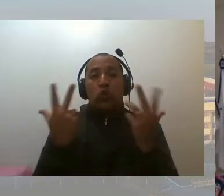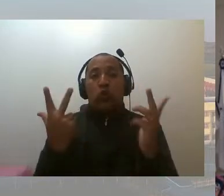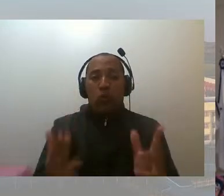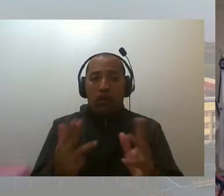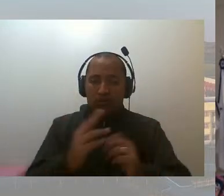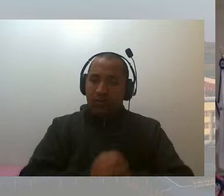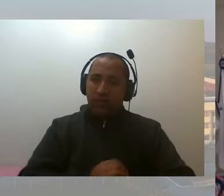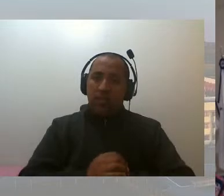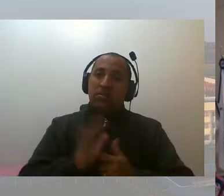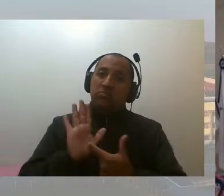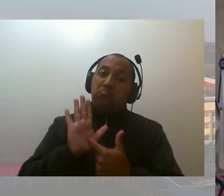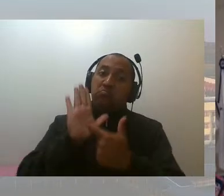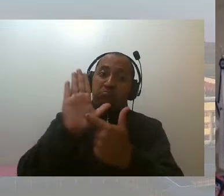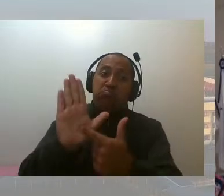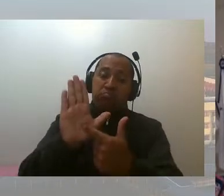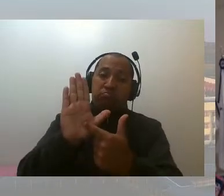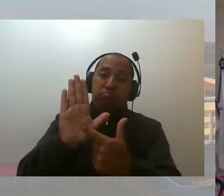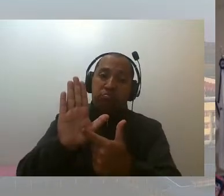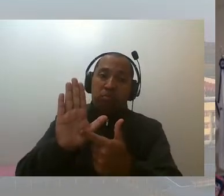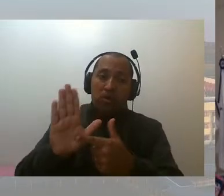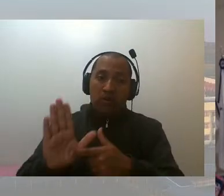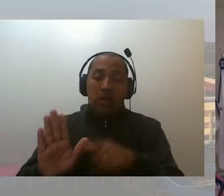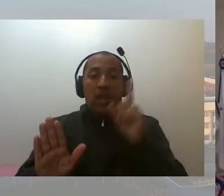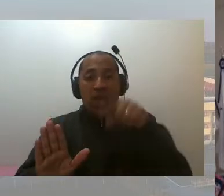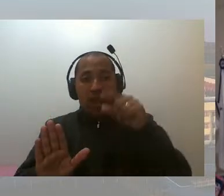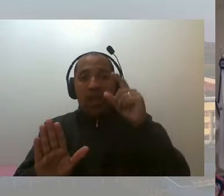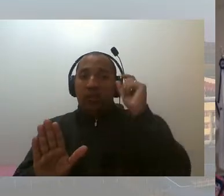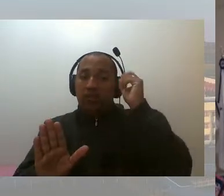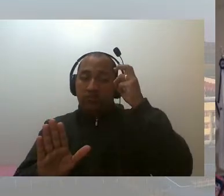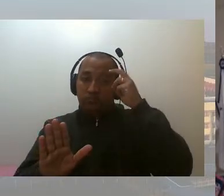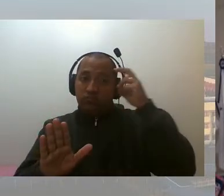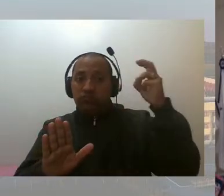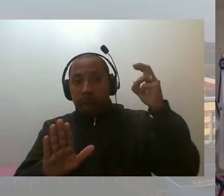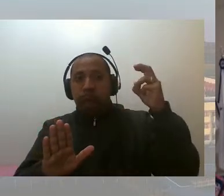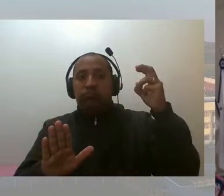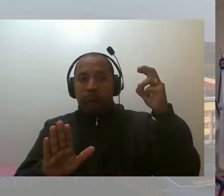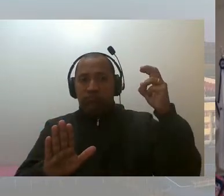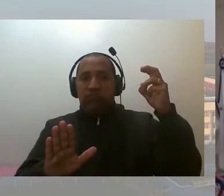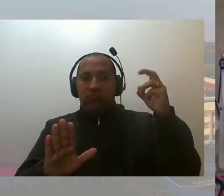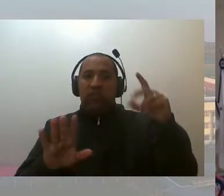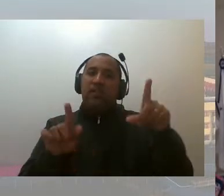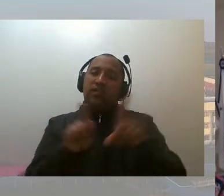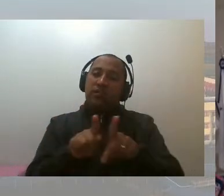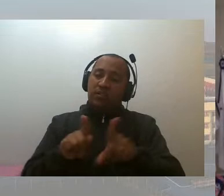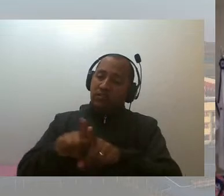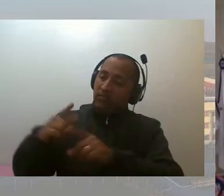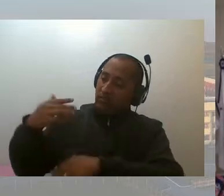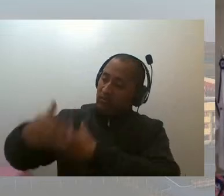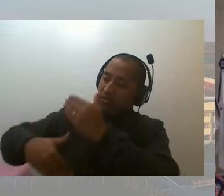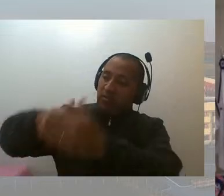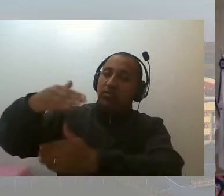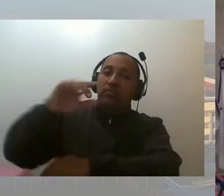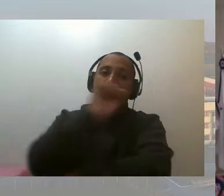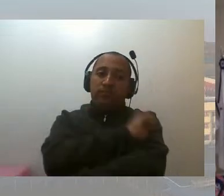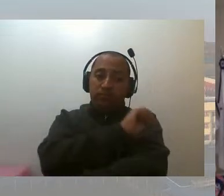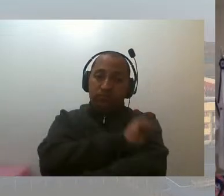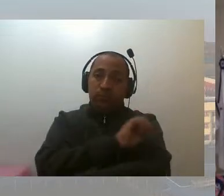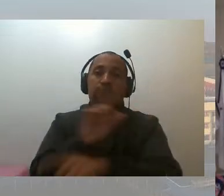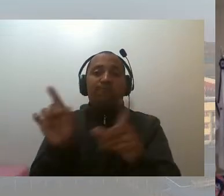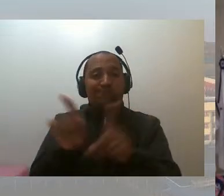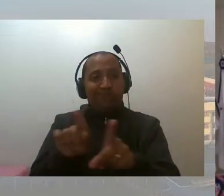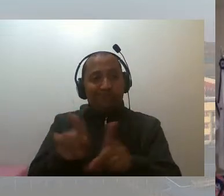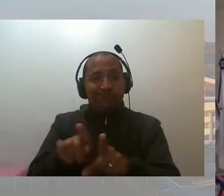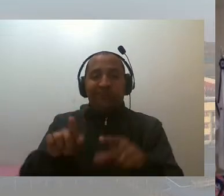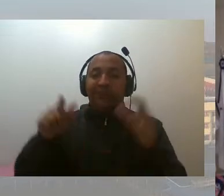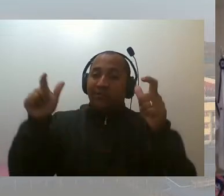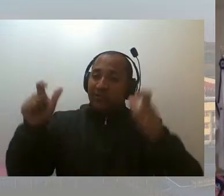de exposição, de produção intelectual, tanto do desenvolvimento do aluno e tanto essa questão